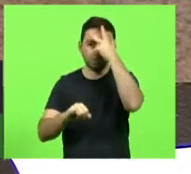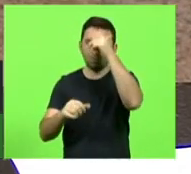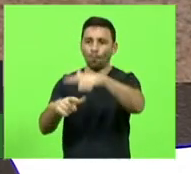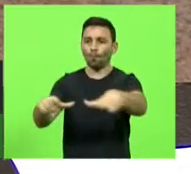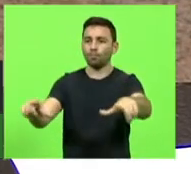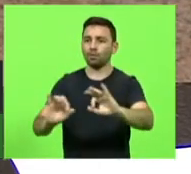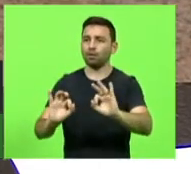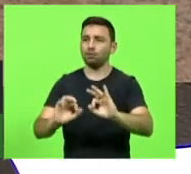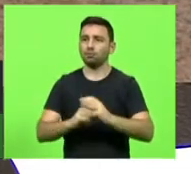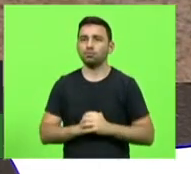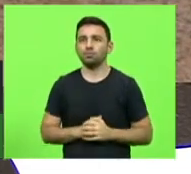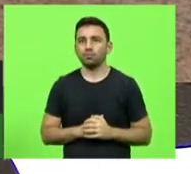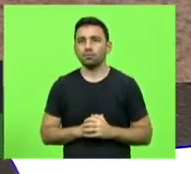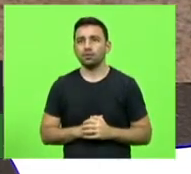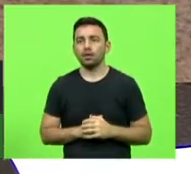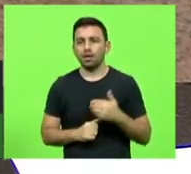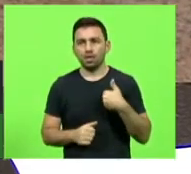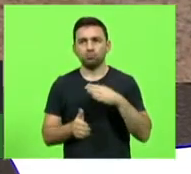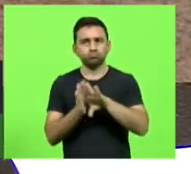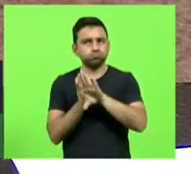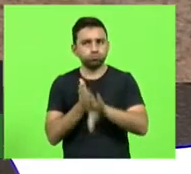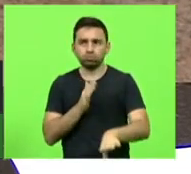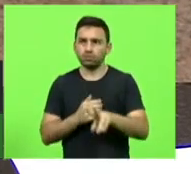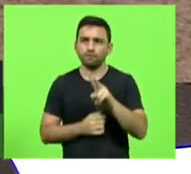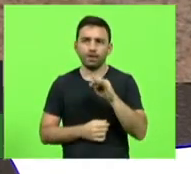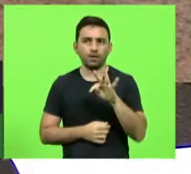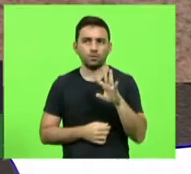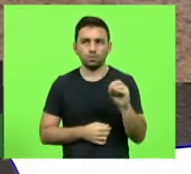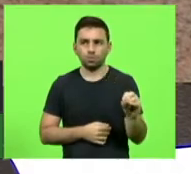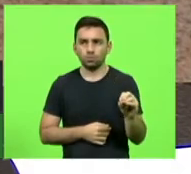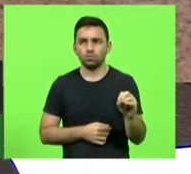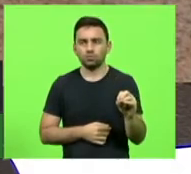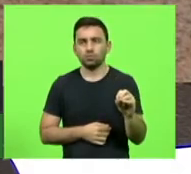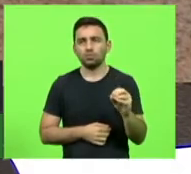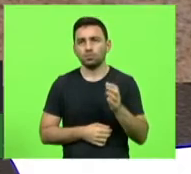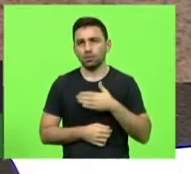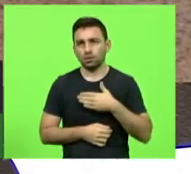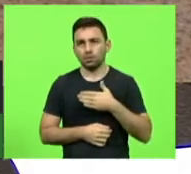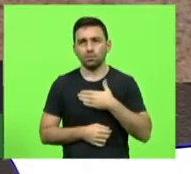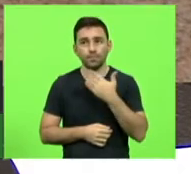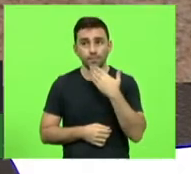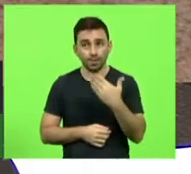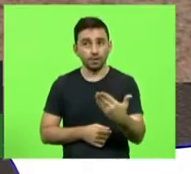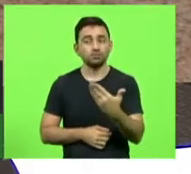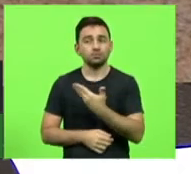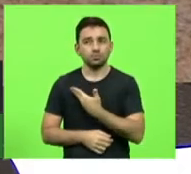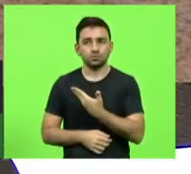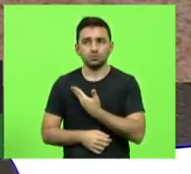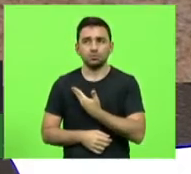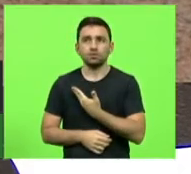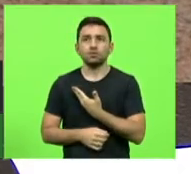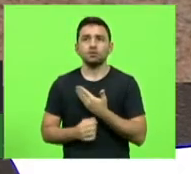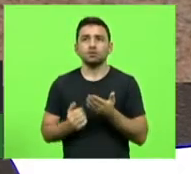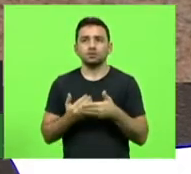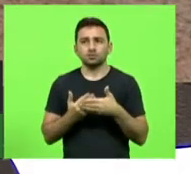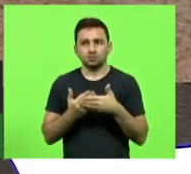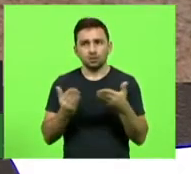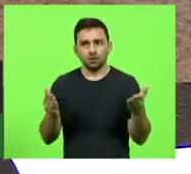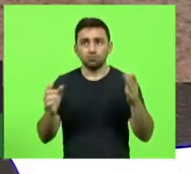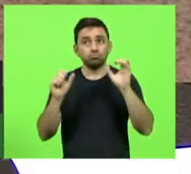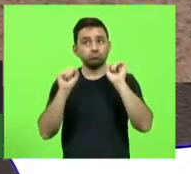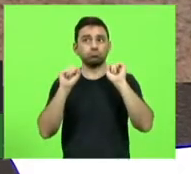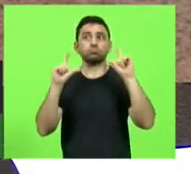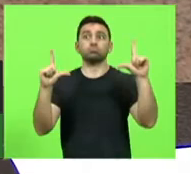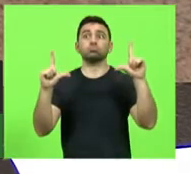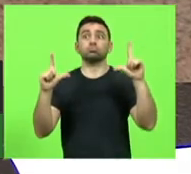Obrigado, presidente, pela derrubada do veto ali. Eu encaminho ali e peço aos colegas que abram o olho para isso.